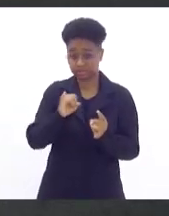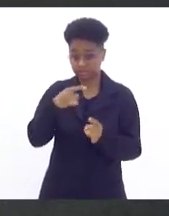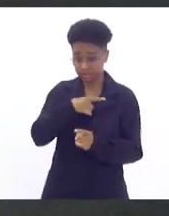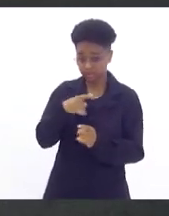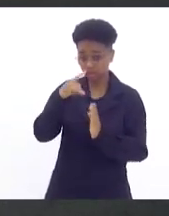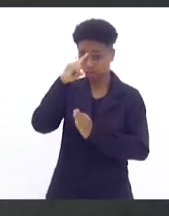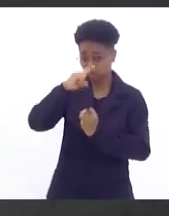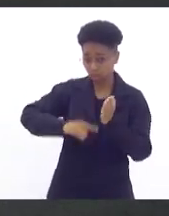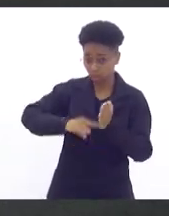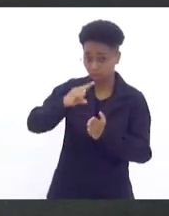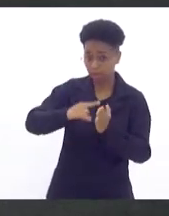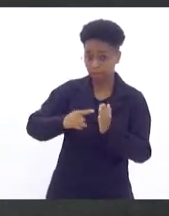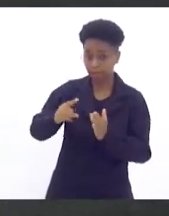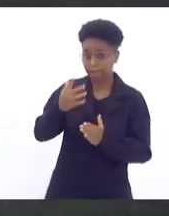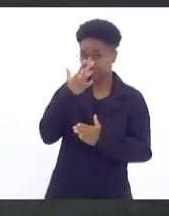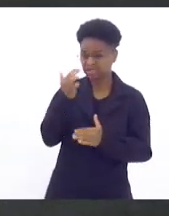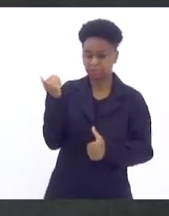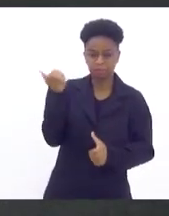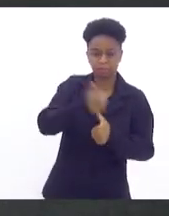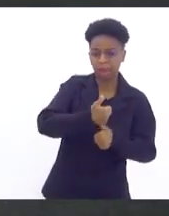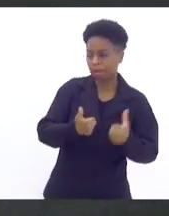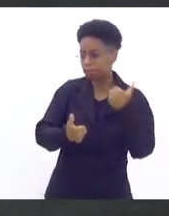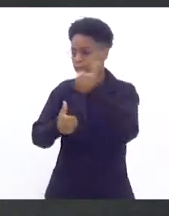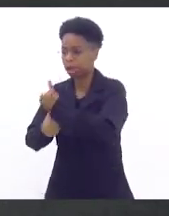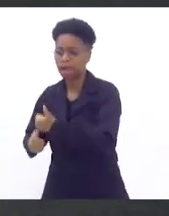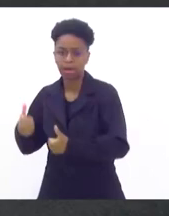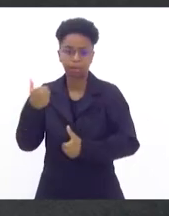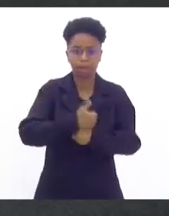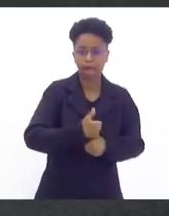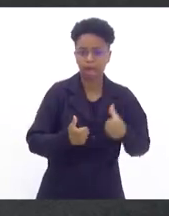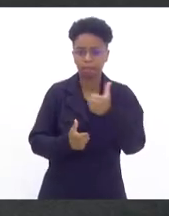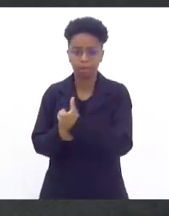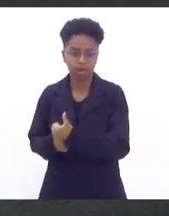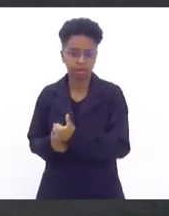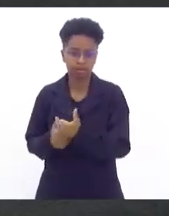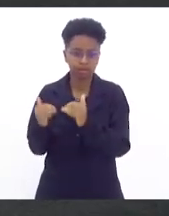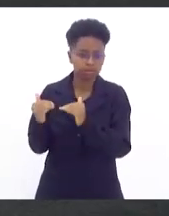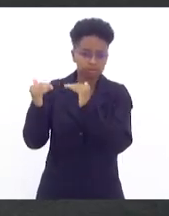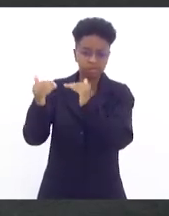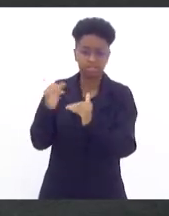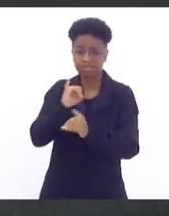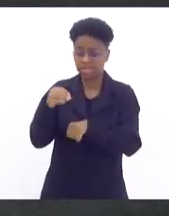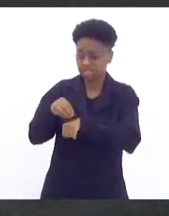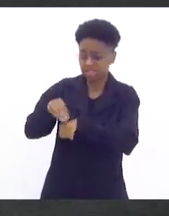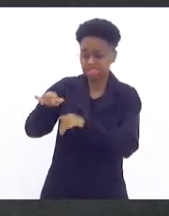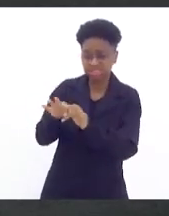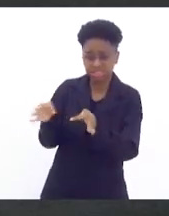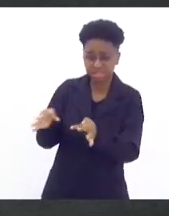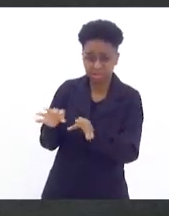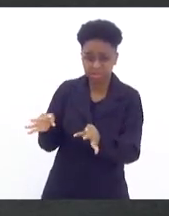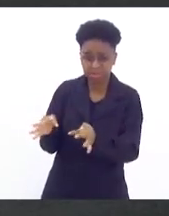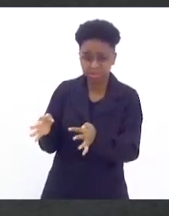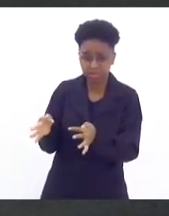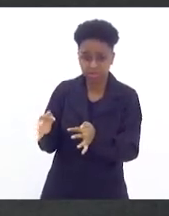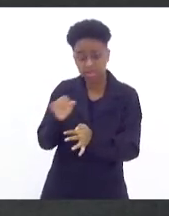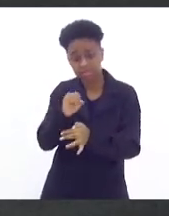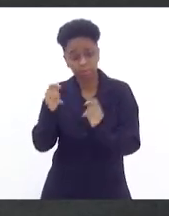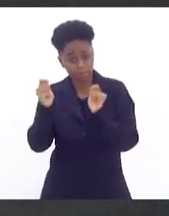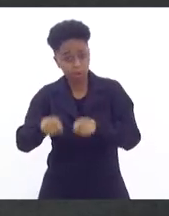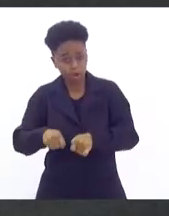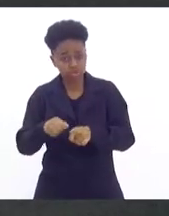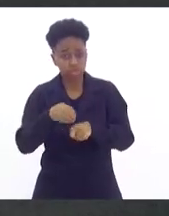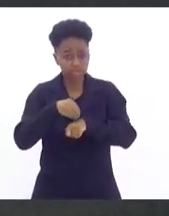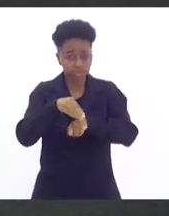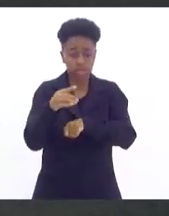que sobrepõe o outro um projeto que sobrepõe uma indicação simples você pode ser uma indicação leg que